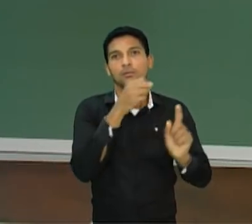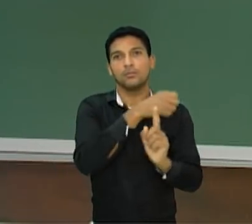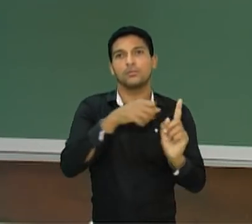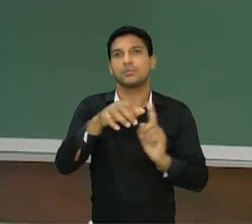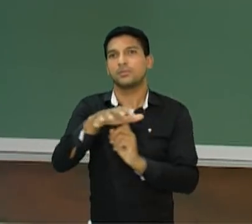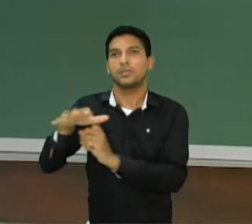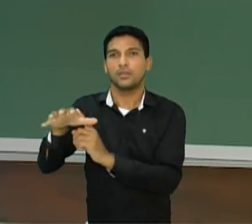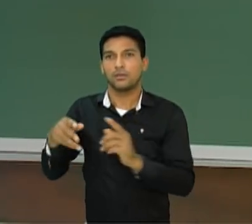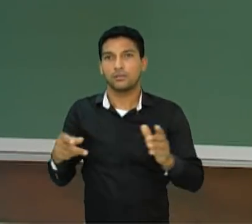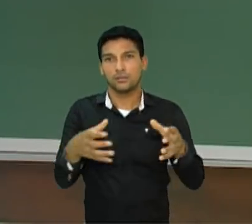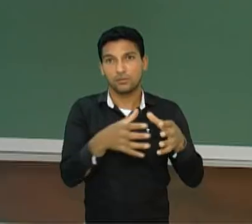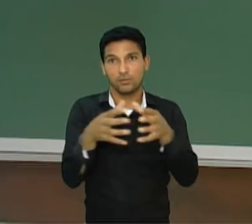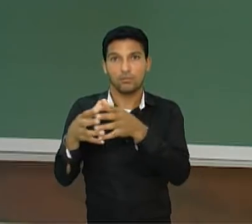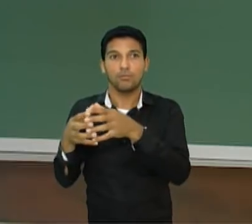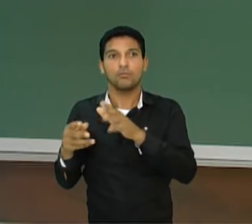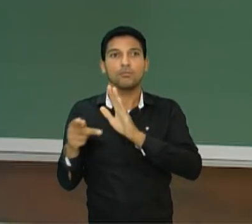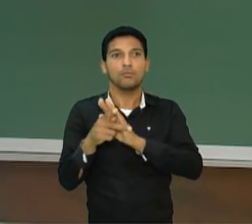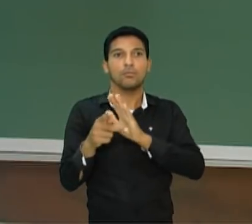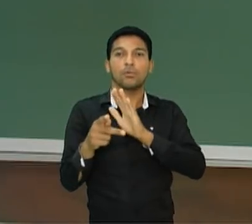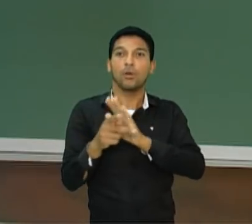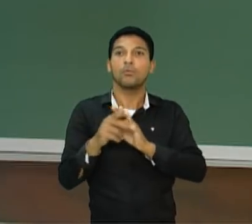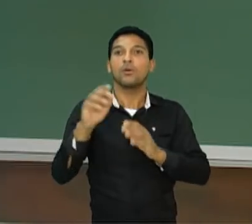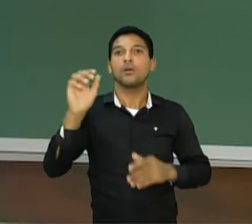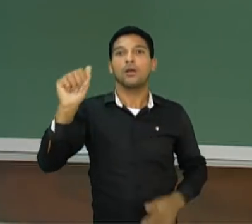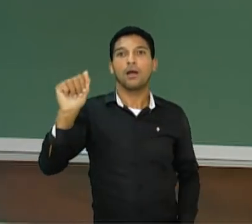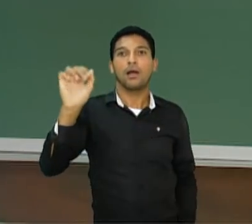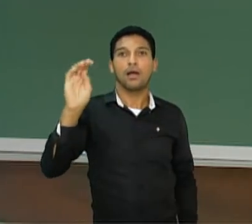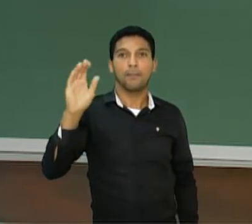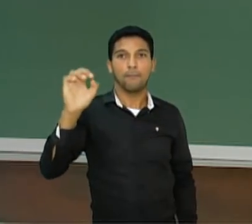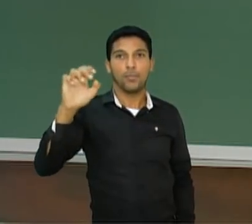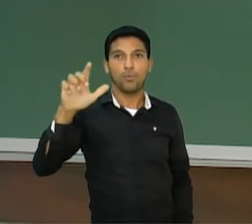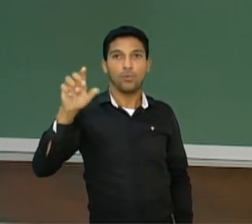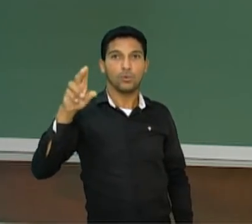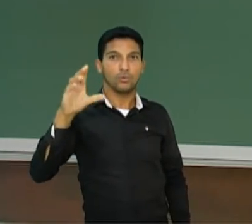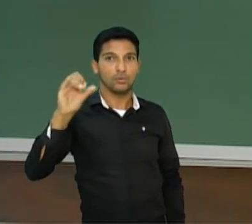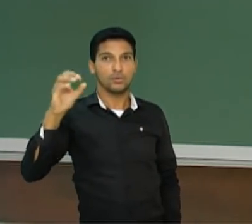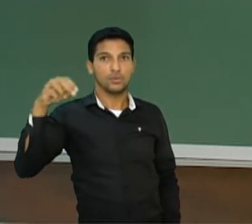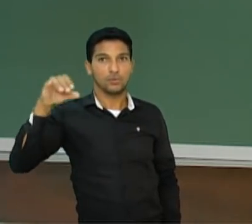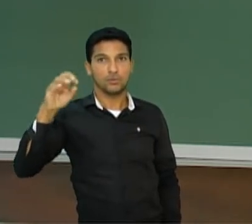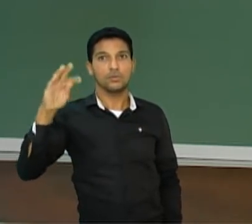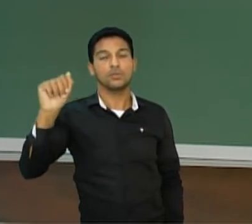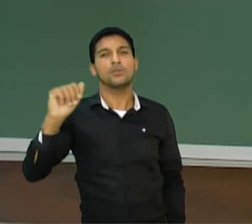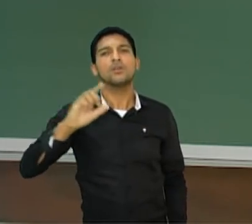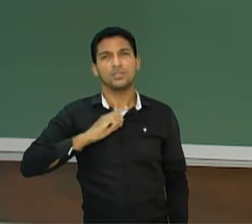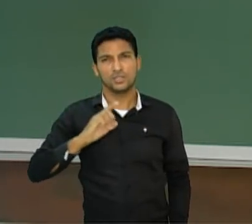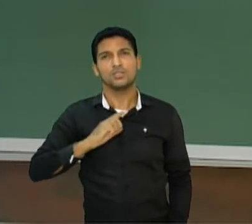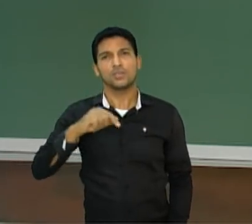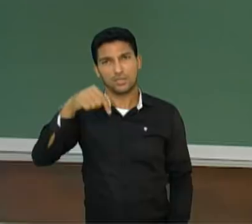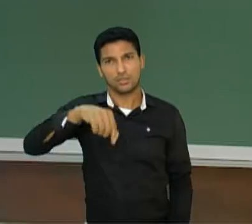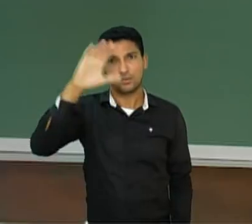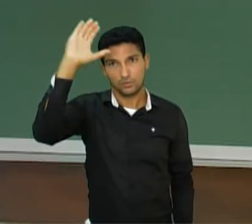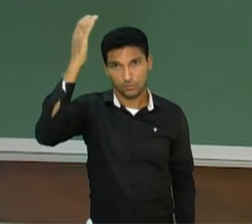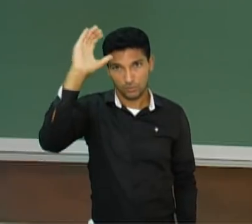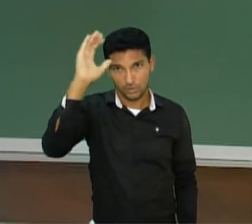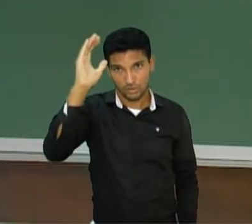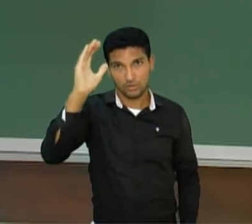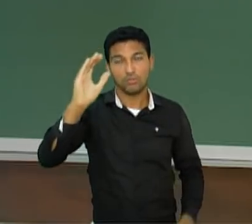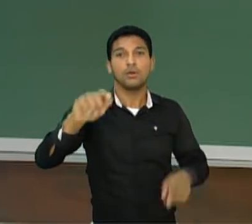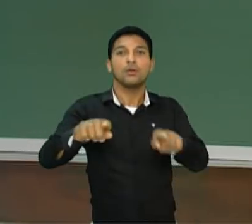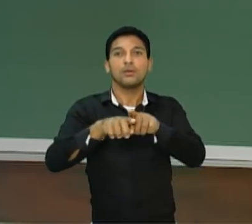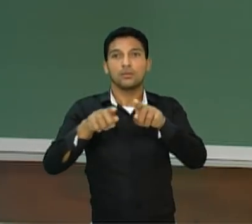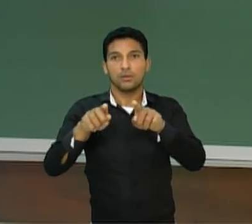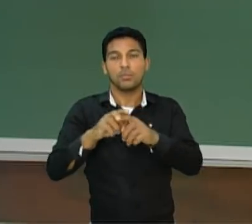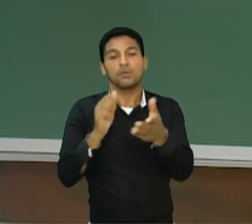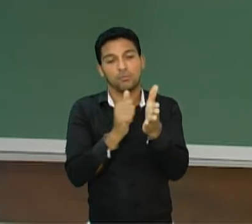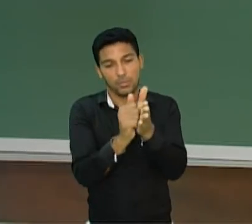juridicamente, então na justiça mesmo, o escravizado estava tentando sua liberdade, ia para a justiça, tinham abolicionistas que iam